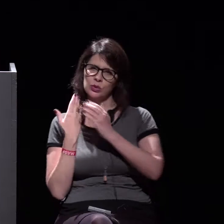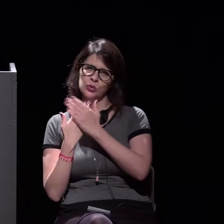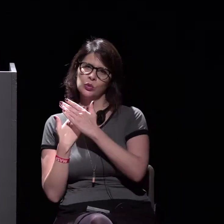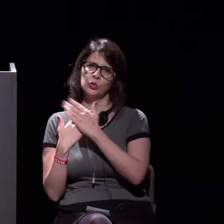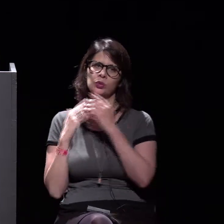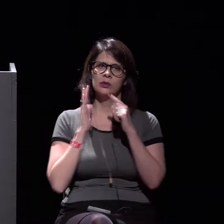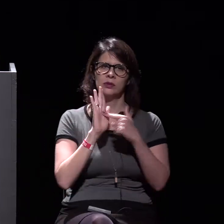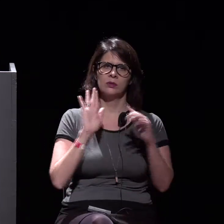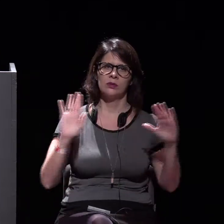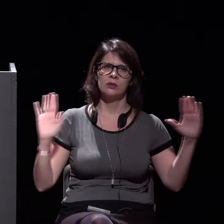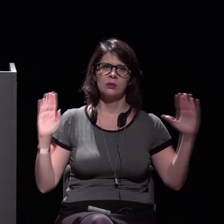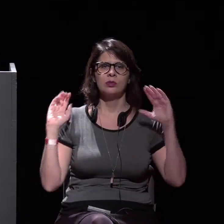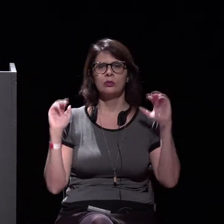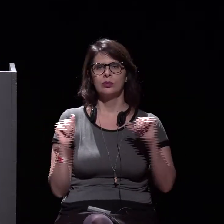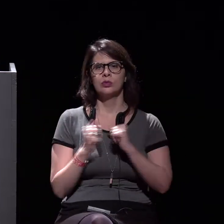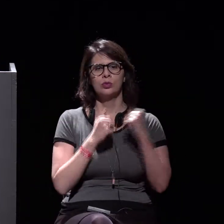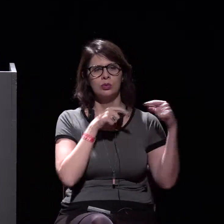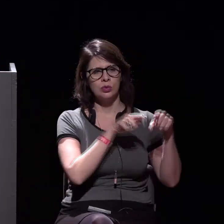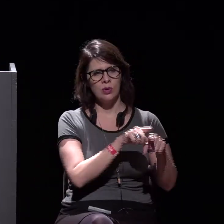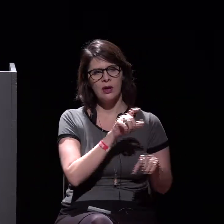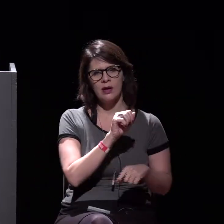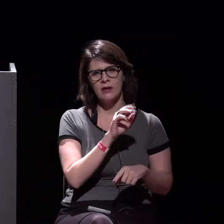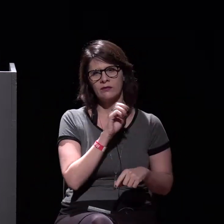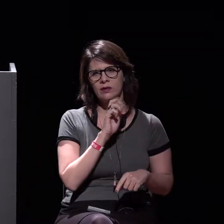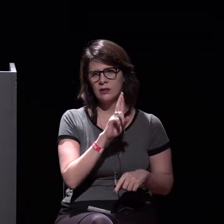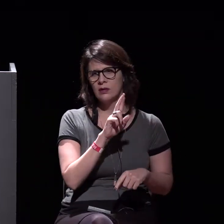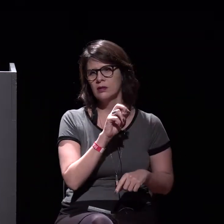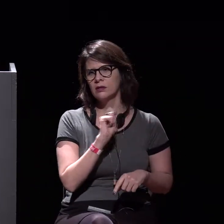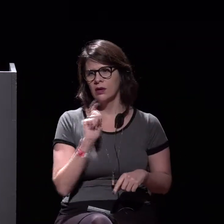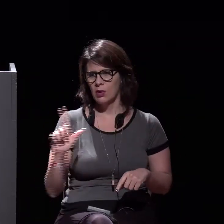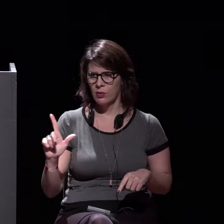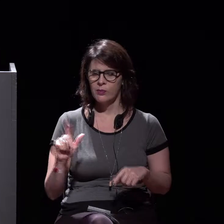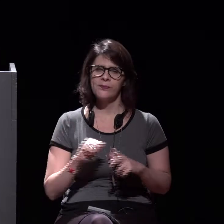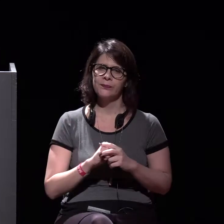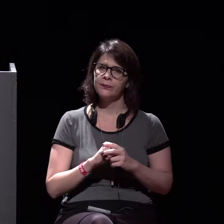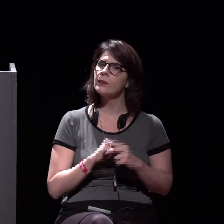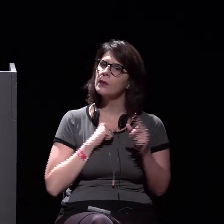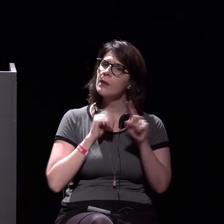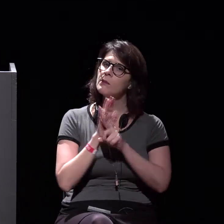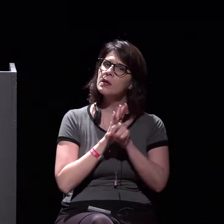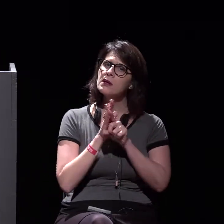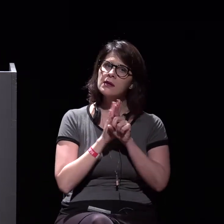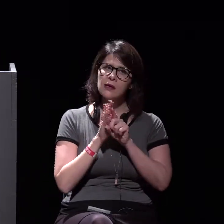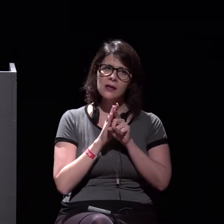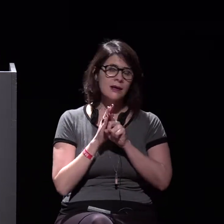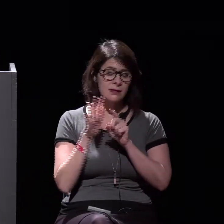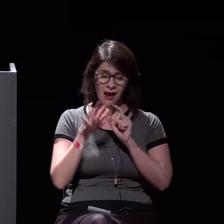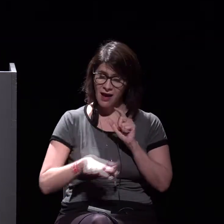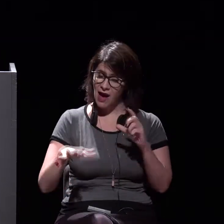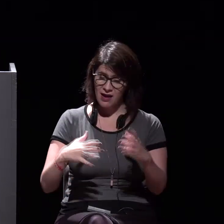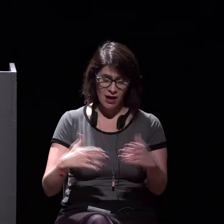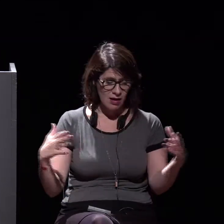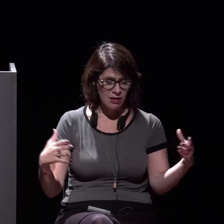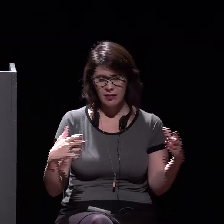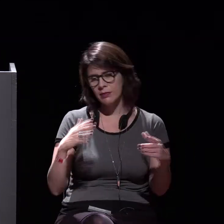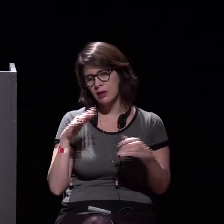em colaboração com justamente o Afterall. Sua pesquisa se concentra, num sentido amplo, em instituições de